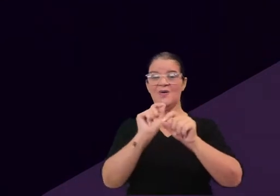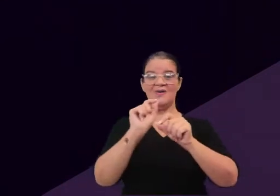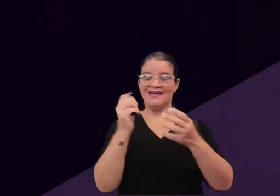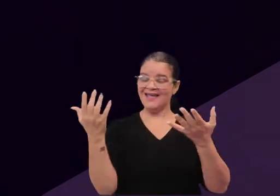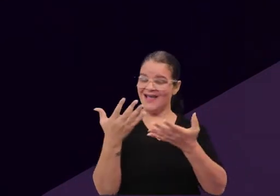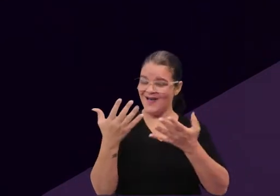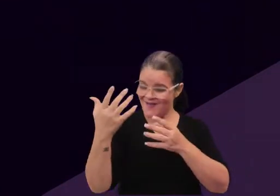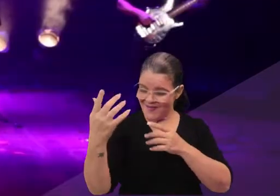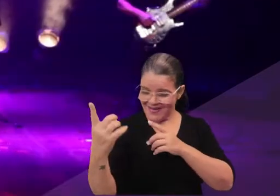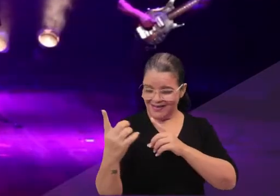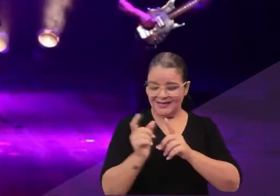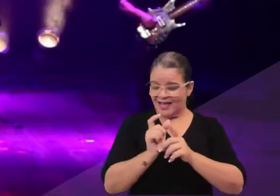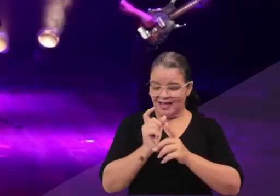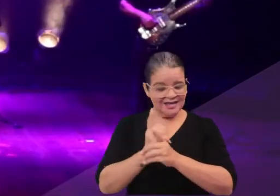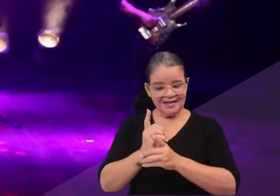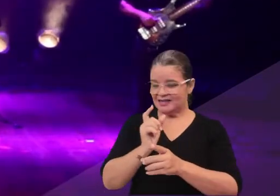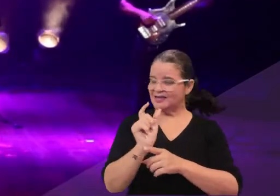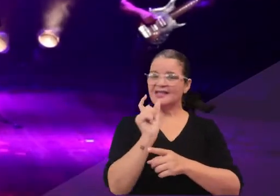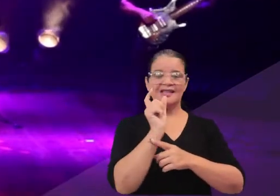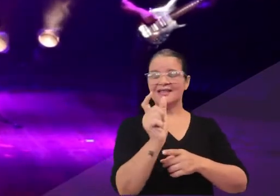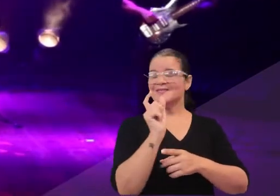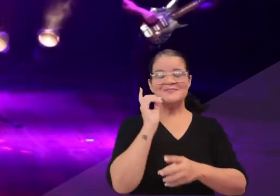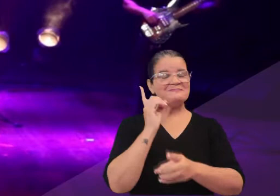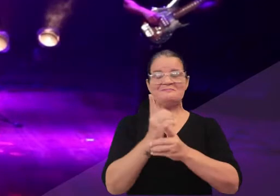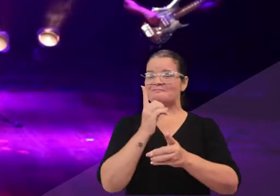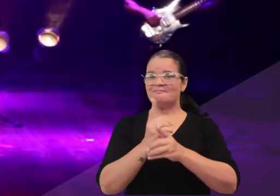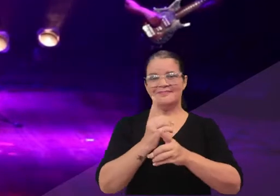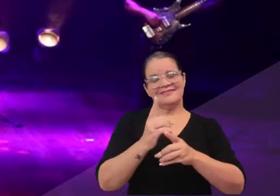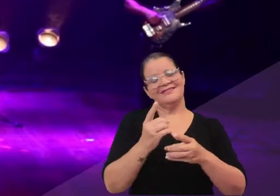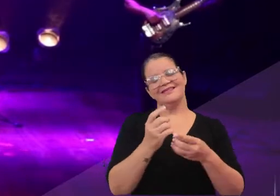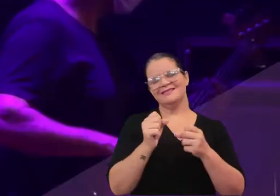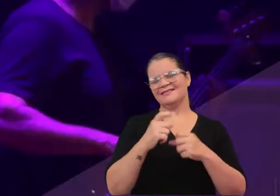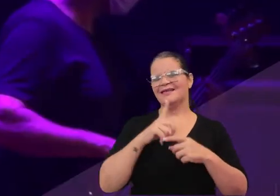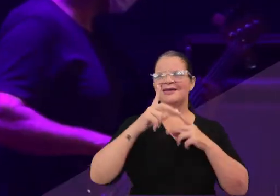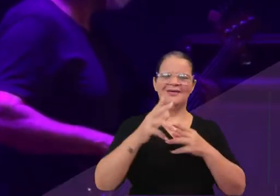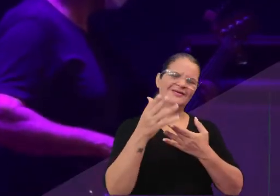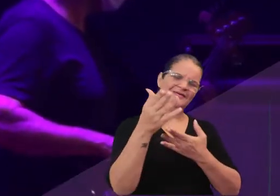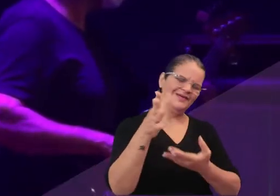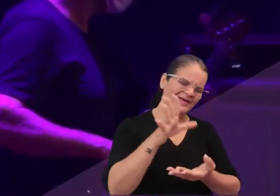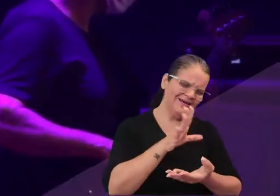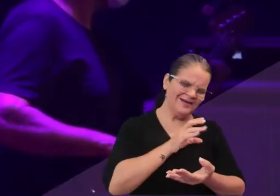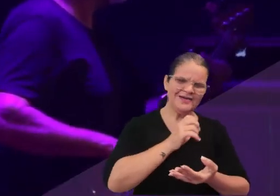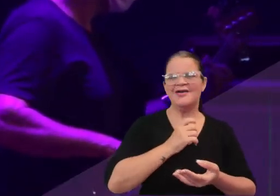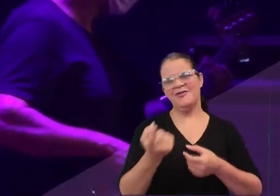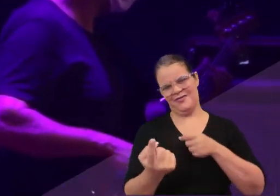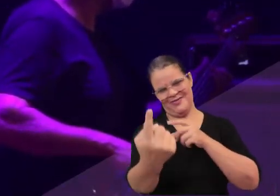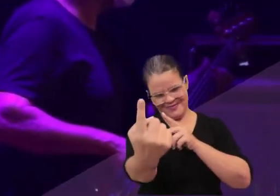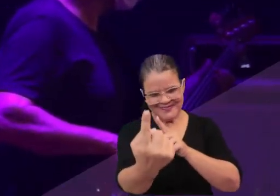sem saber direito a hora e o que fazer. Eu não encontro uma palavra só pra te dizer.